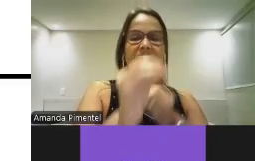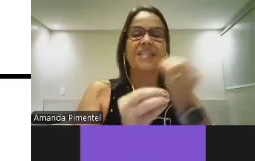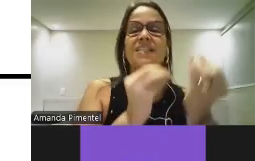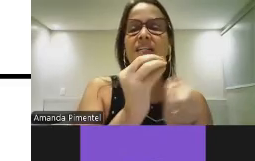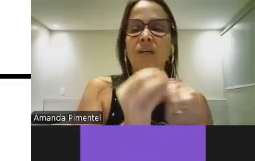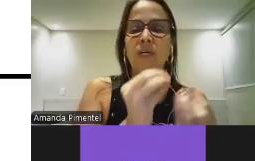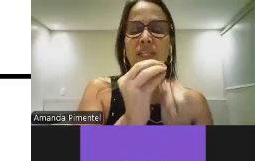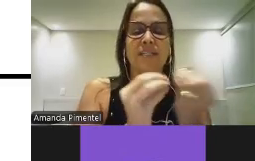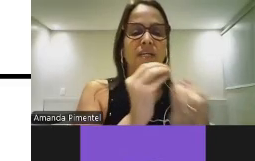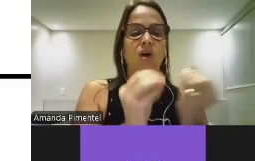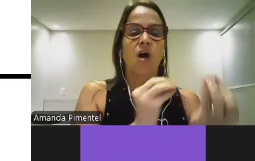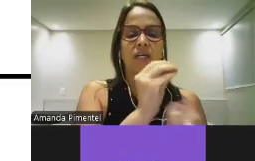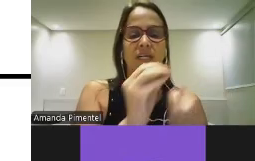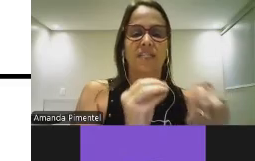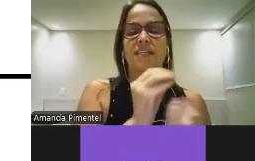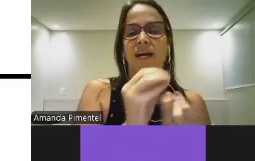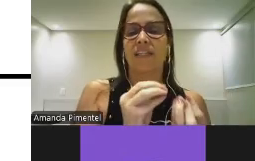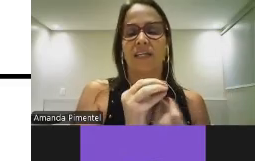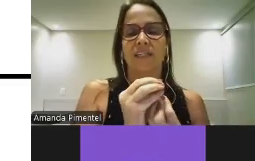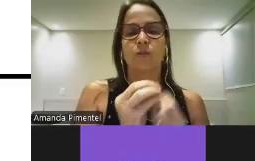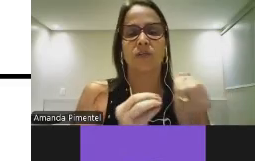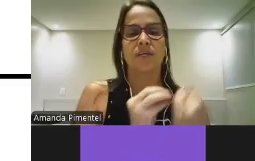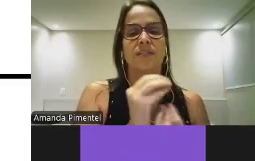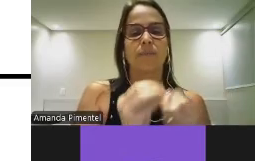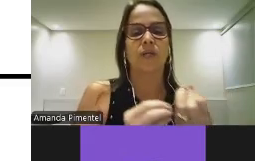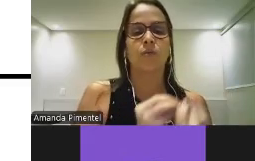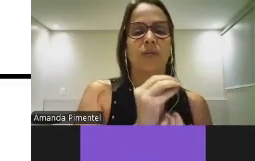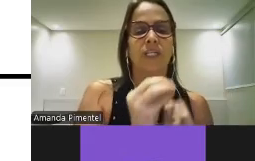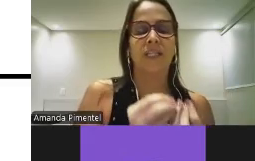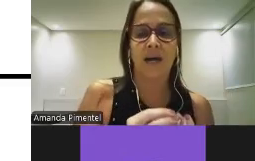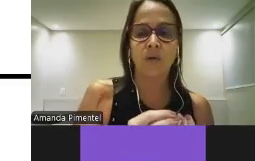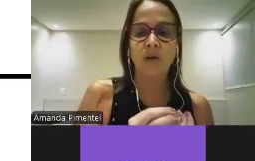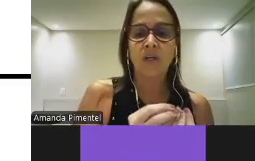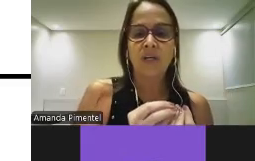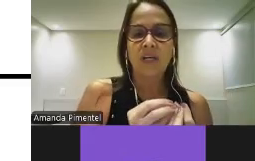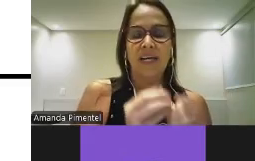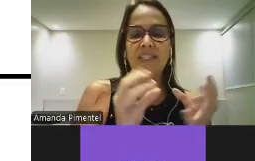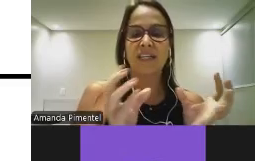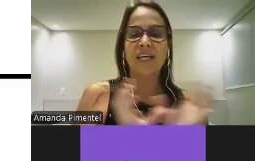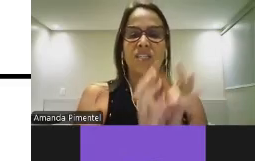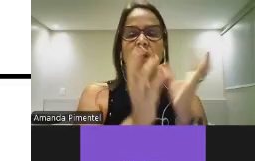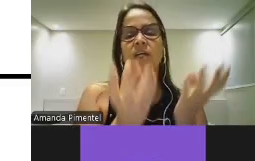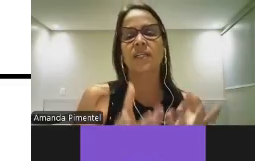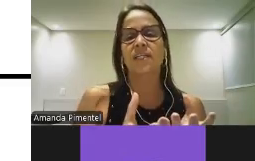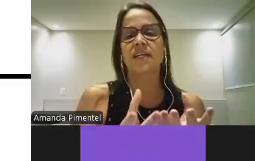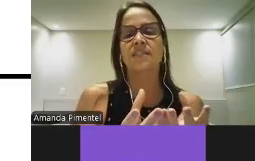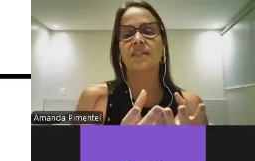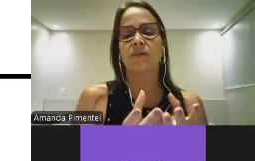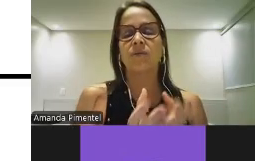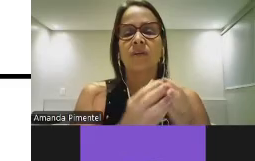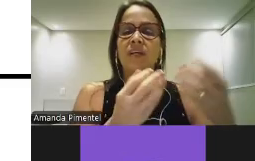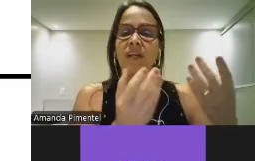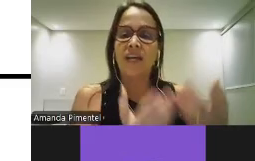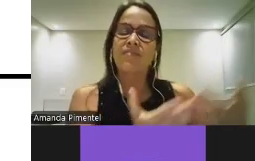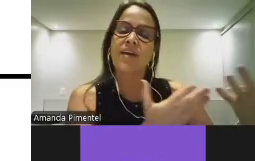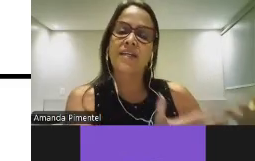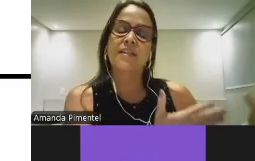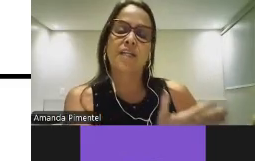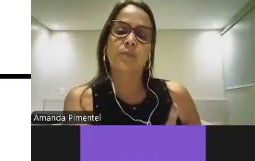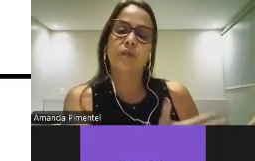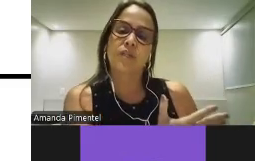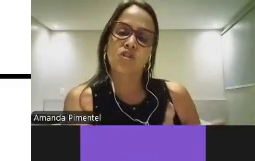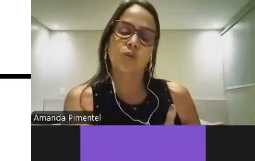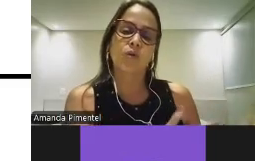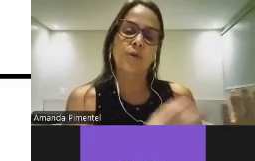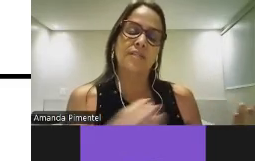a cognição que está sendo organizada ali, o processamento mental, essa desorganização leva a